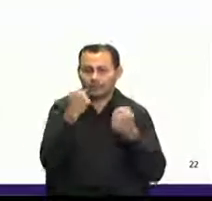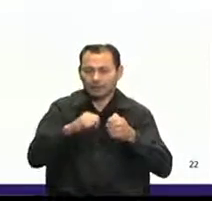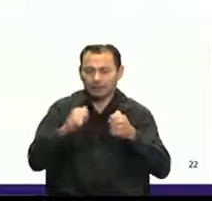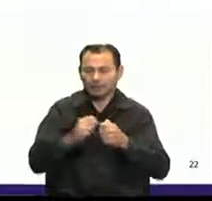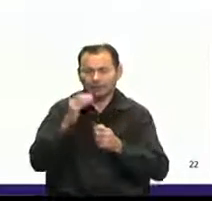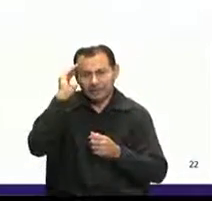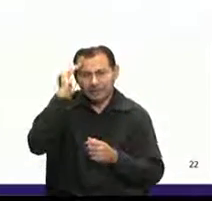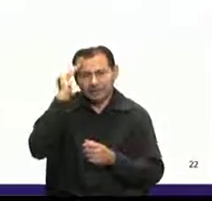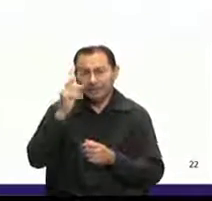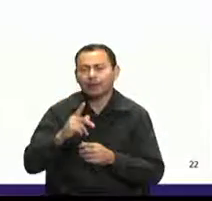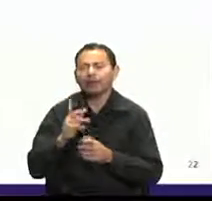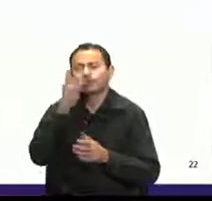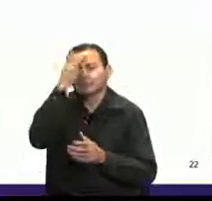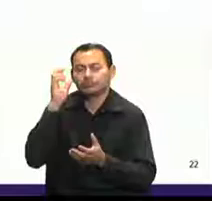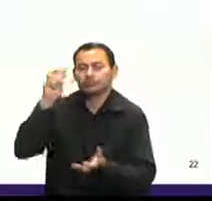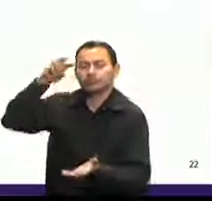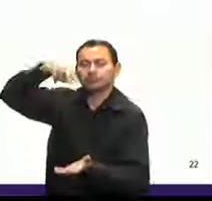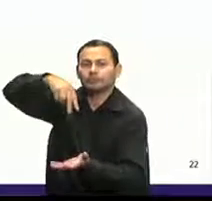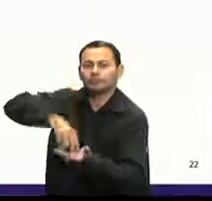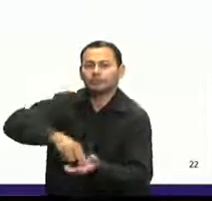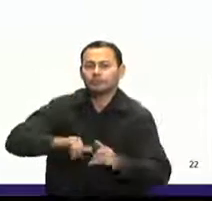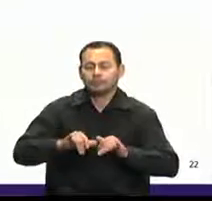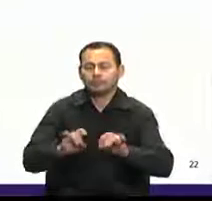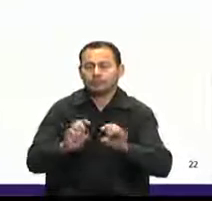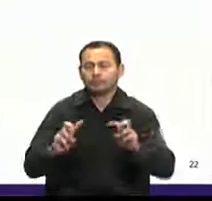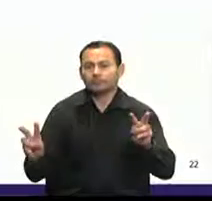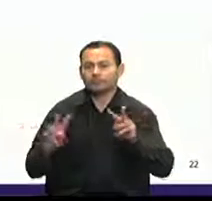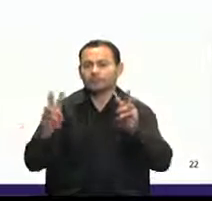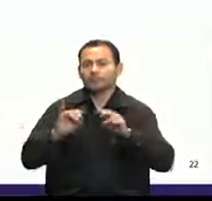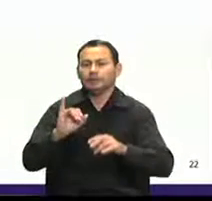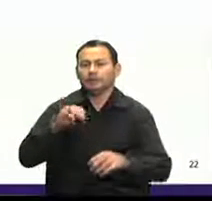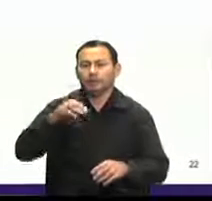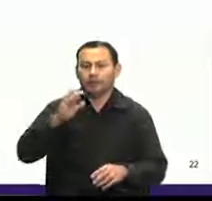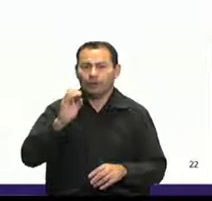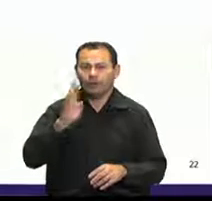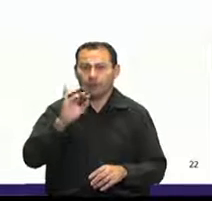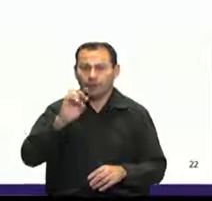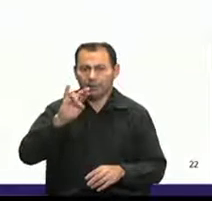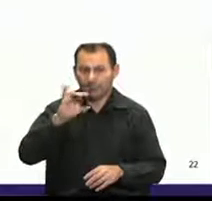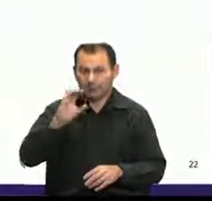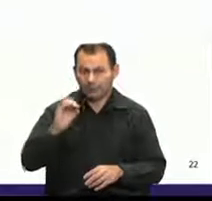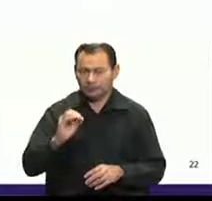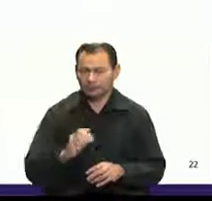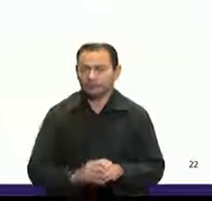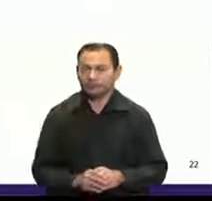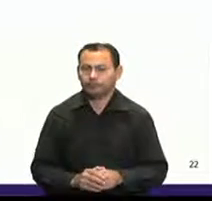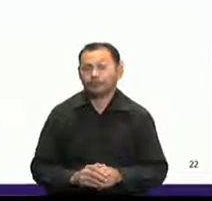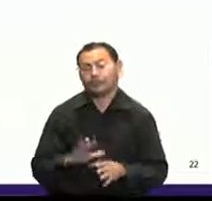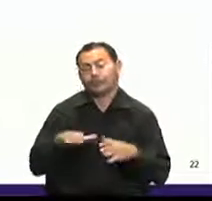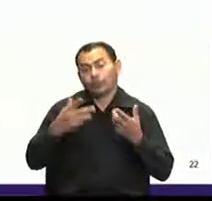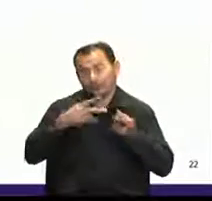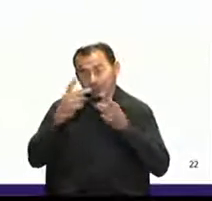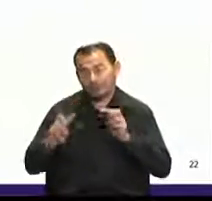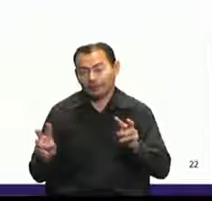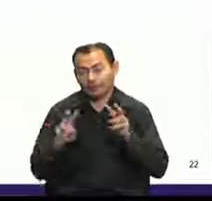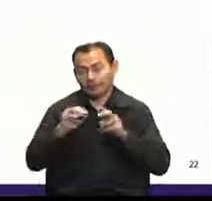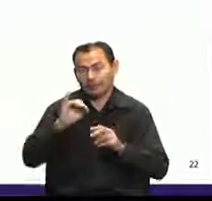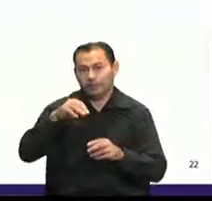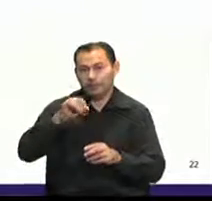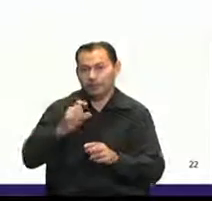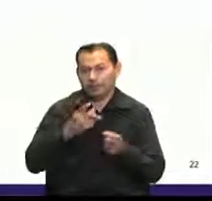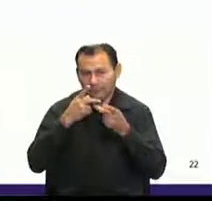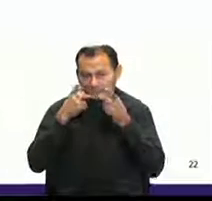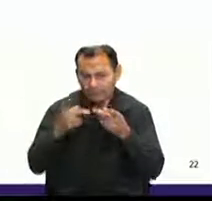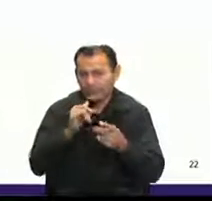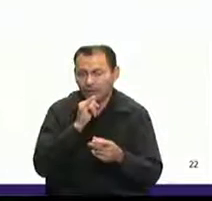entender quem são os participantes do mercado de valores mobiliários quando falo valores mobiliários só me